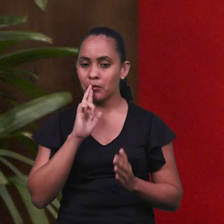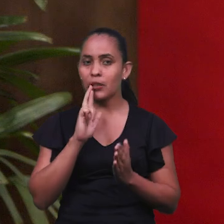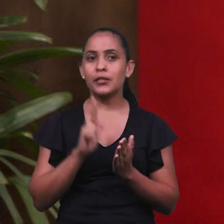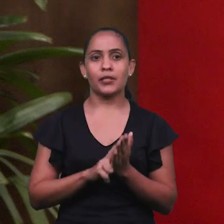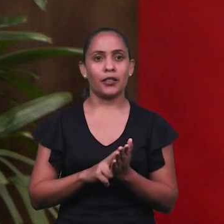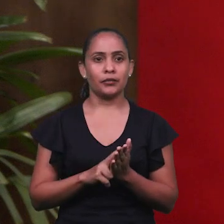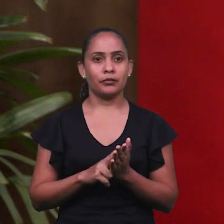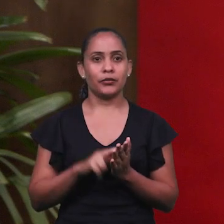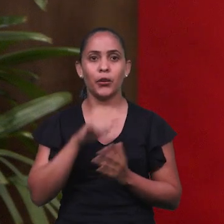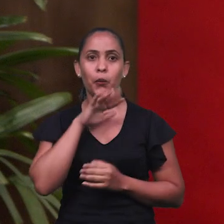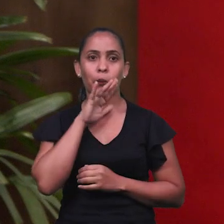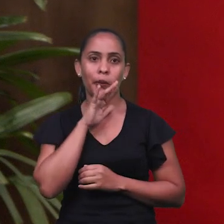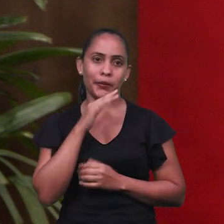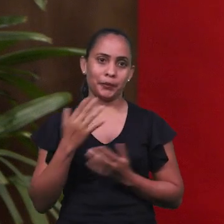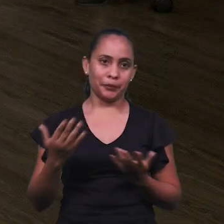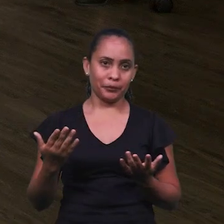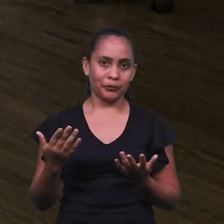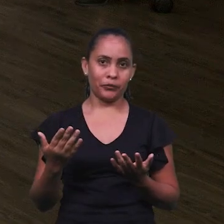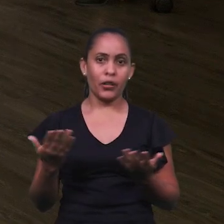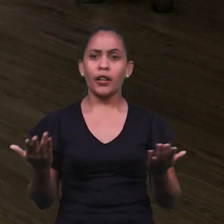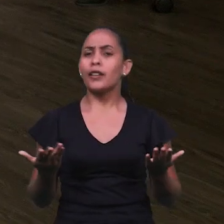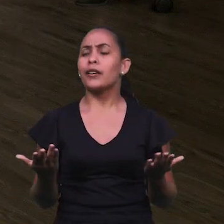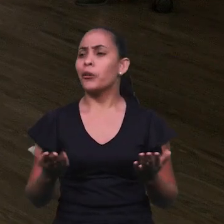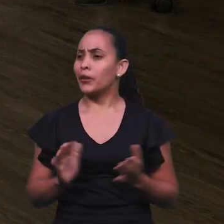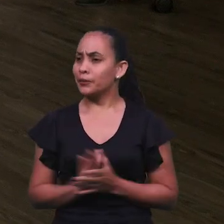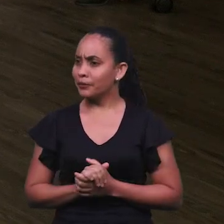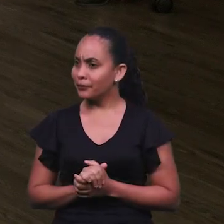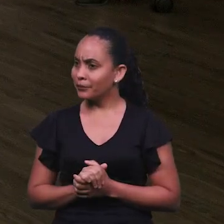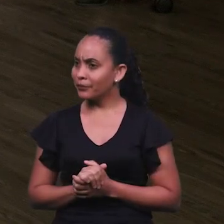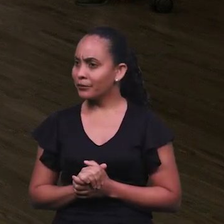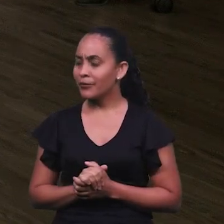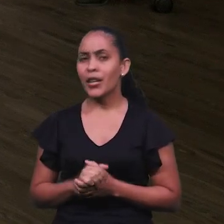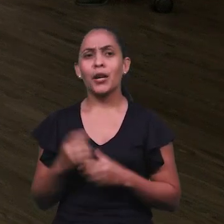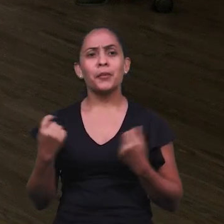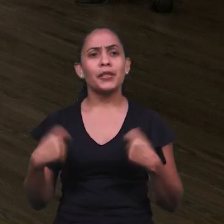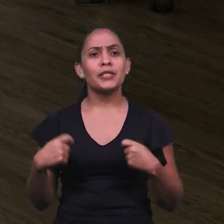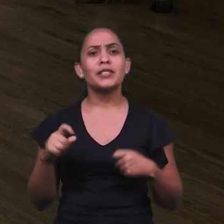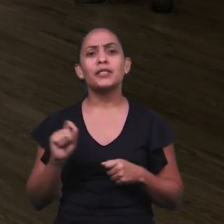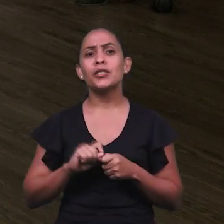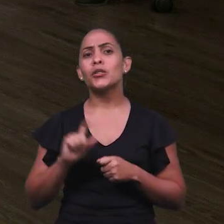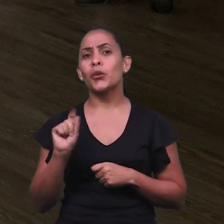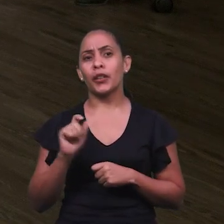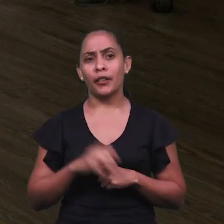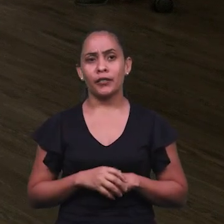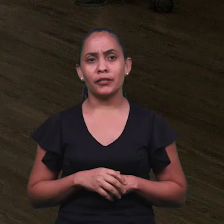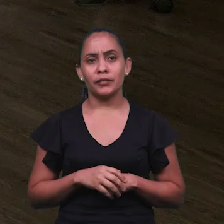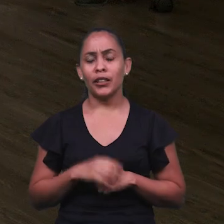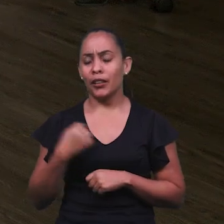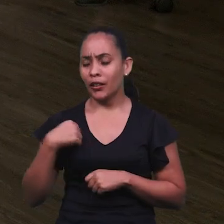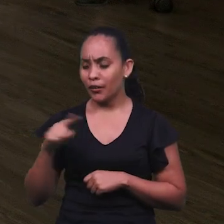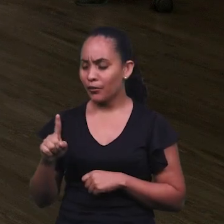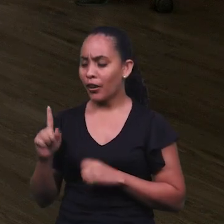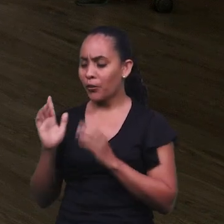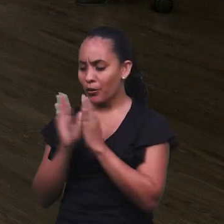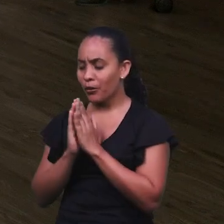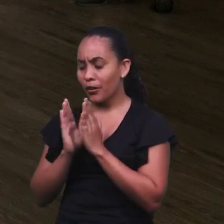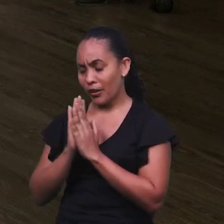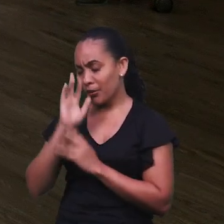uma escolha ruim que eu fiz. E agora? E agora, Josias? O que o jovem precisa fazer? Ele vai chorar aos pés do